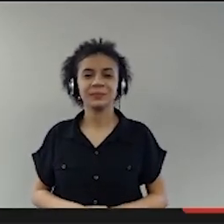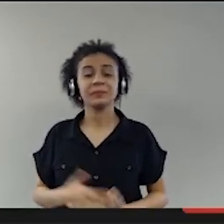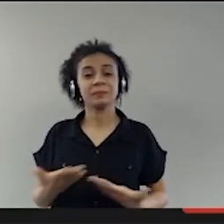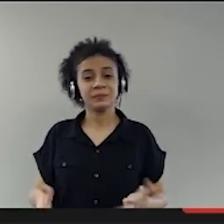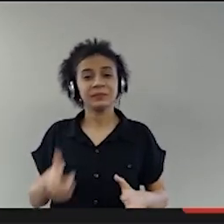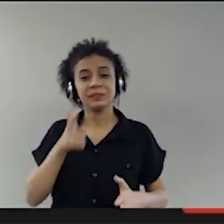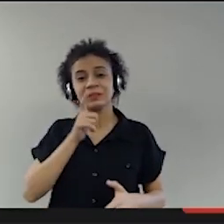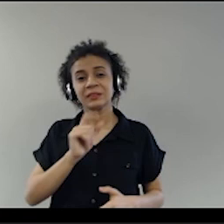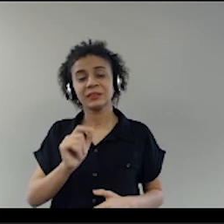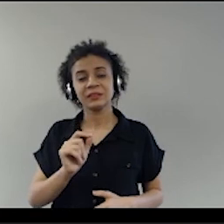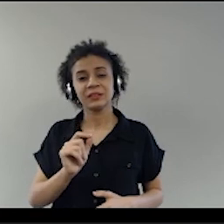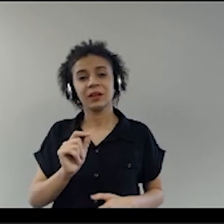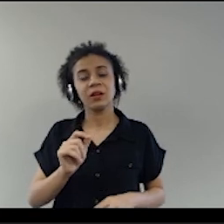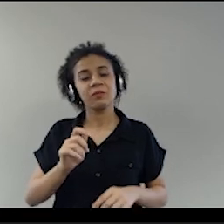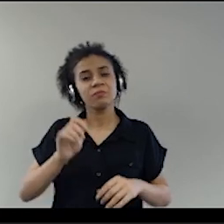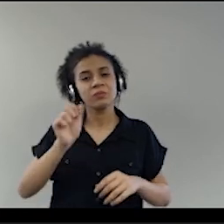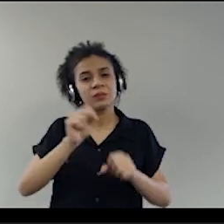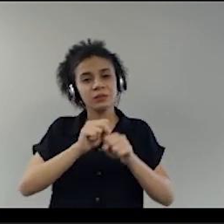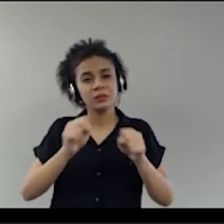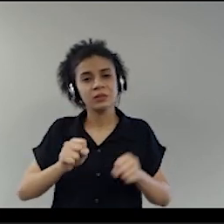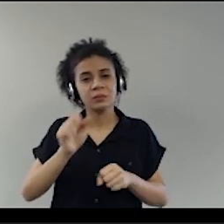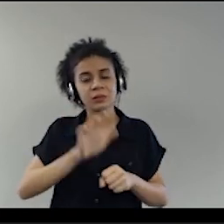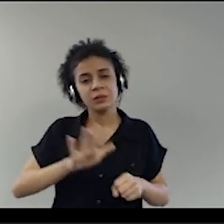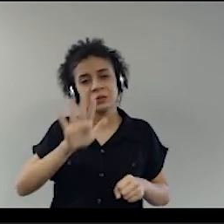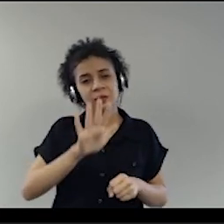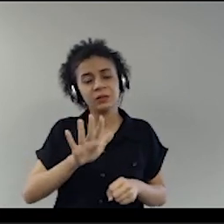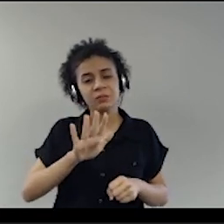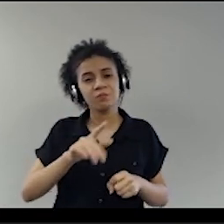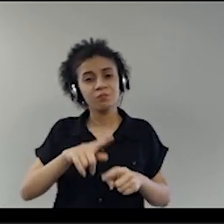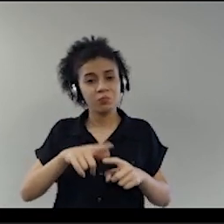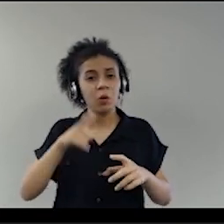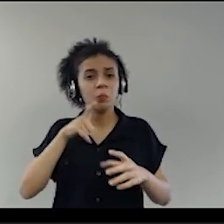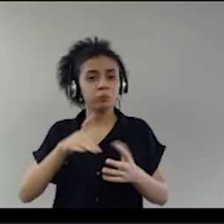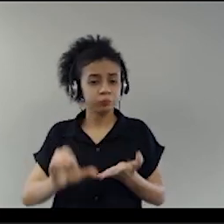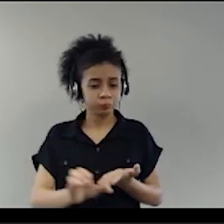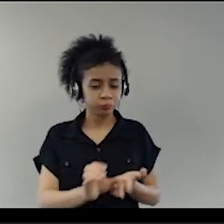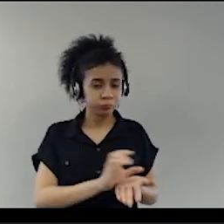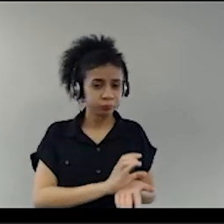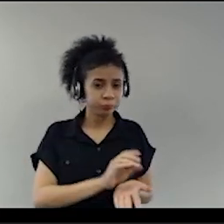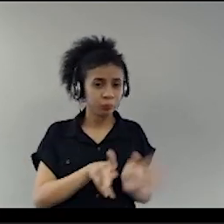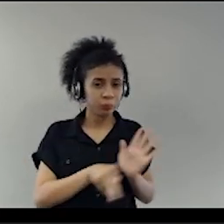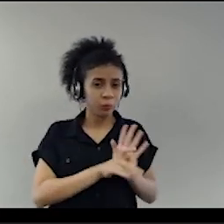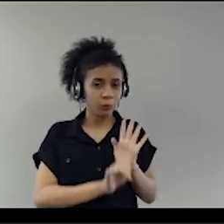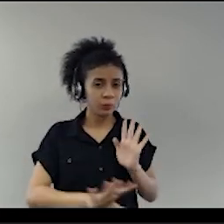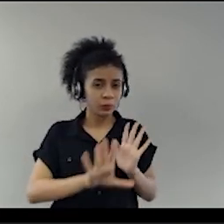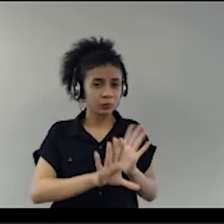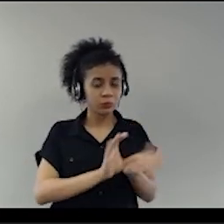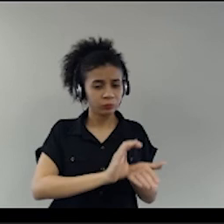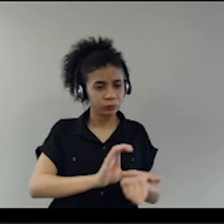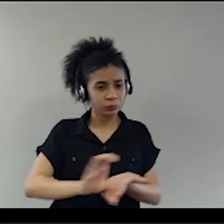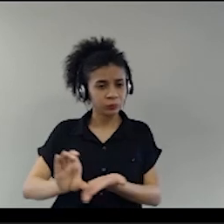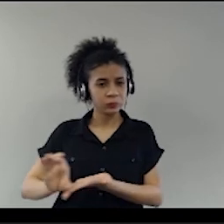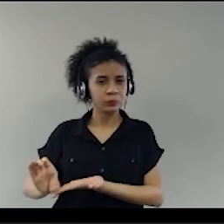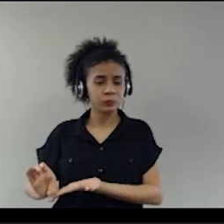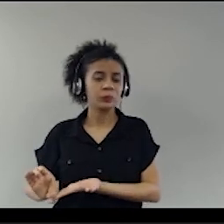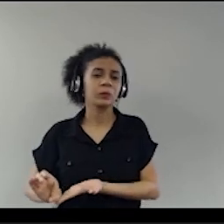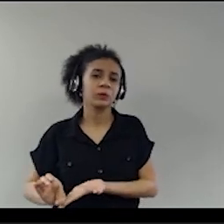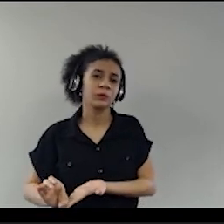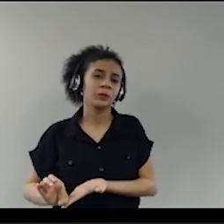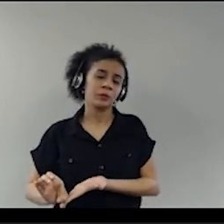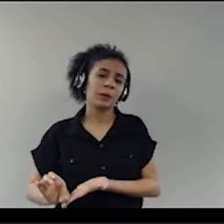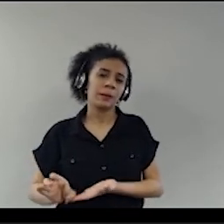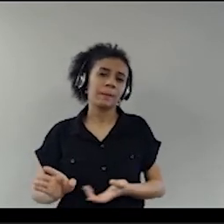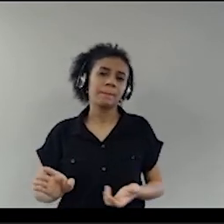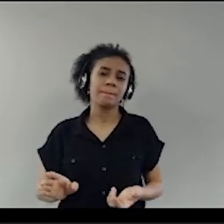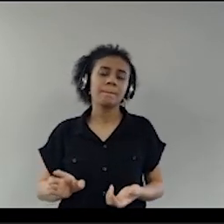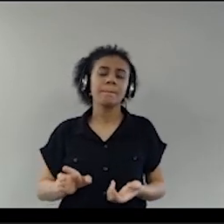Isso conforme um sistema nacional, né, com um fundo nacional de recursos, e que uma conversa que eu tenho tido